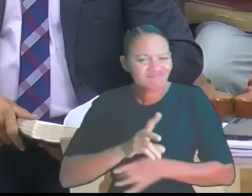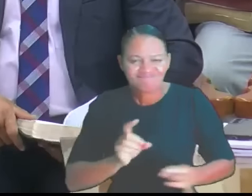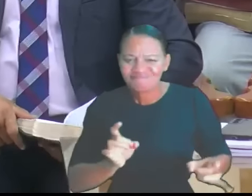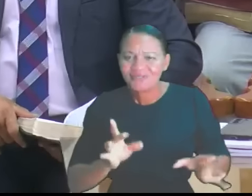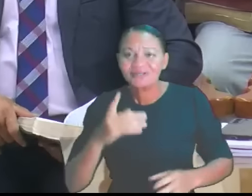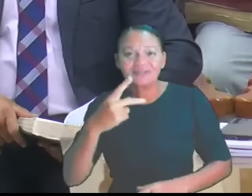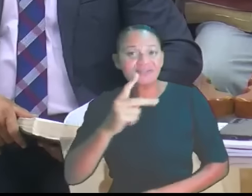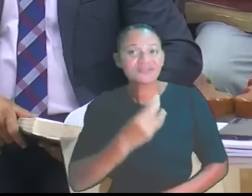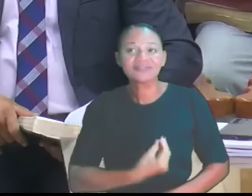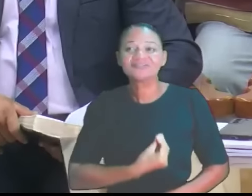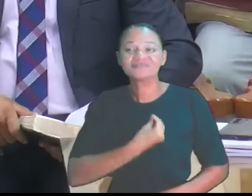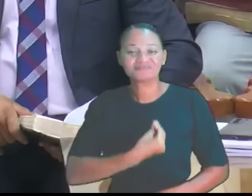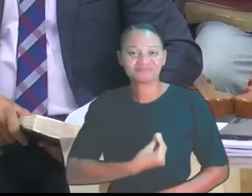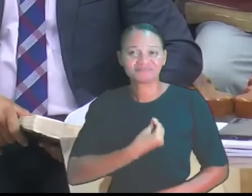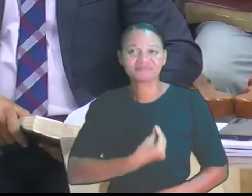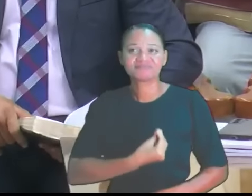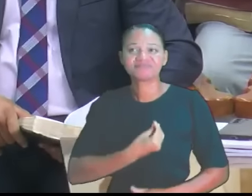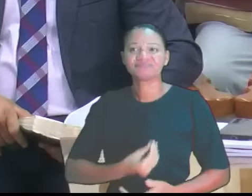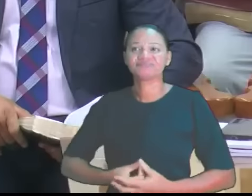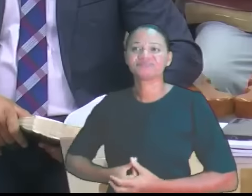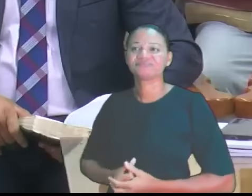vida.